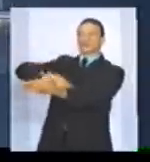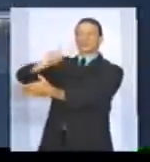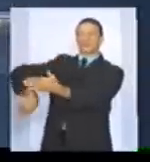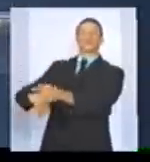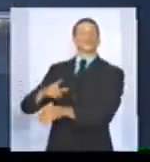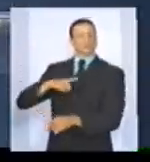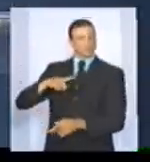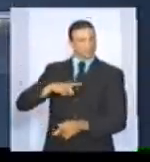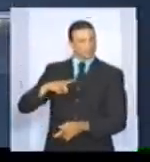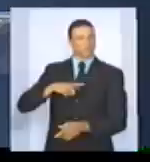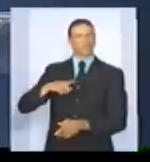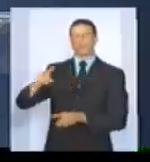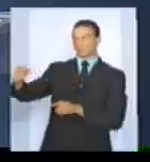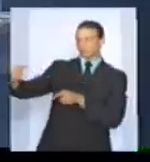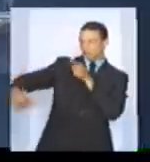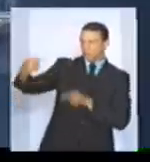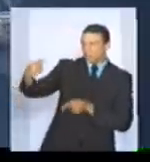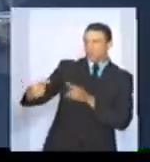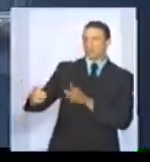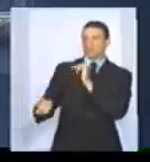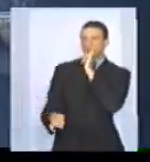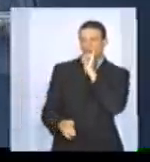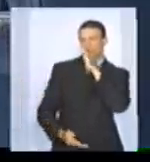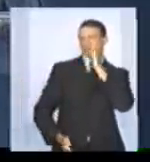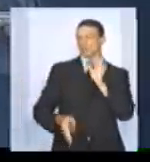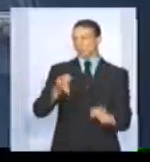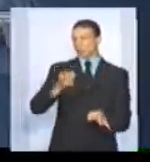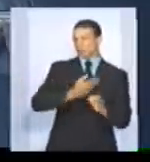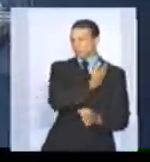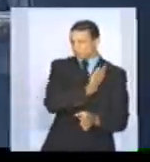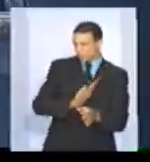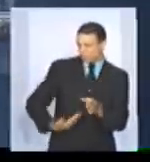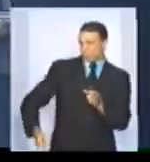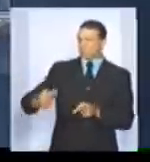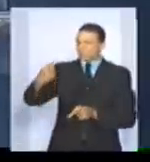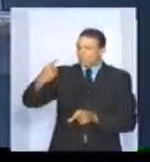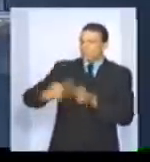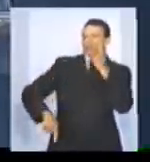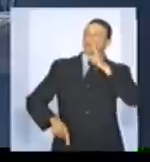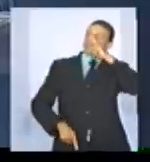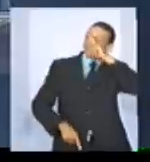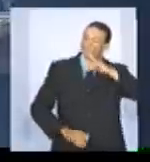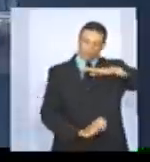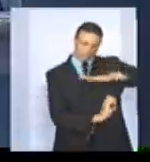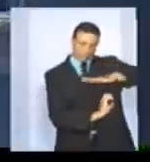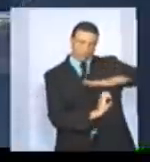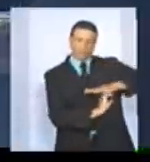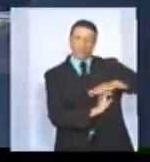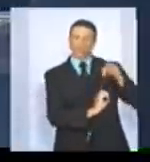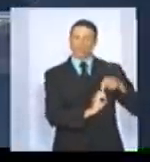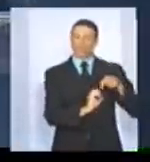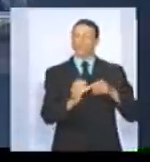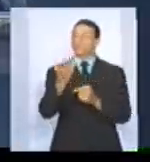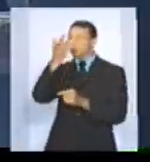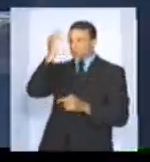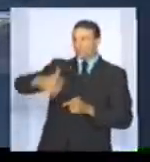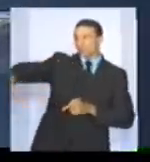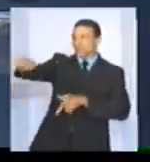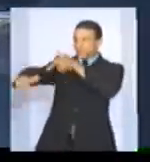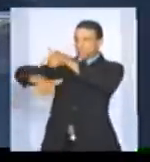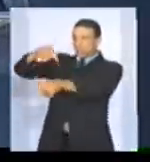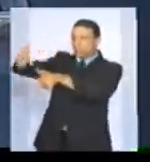excelência, resíduo total ameaça a perda de emprego. O poder concedido assim, sem dúvida, põe em risco a operação das empresas e, consequentemente, o emprego de